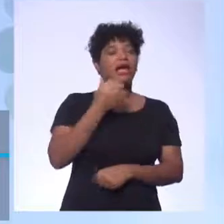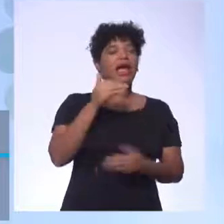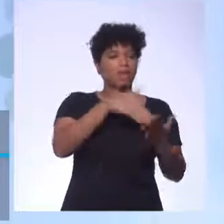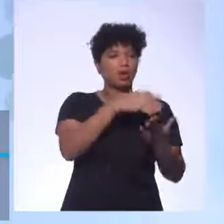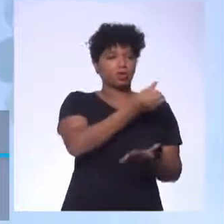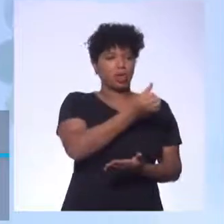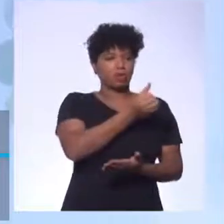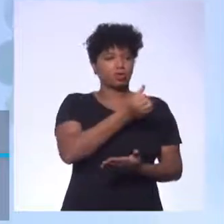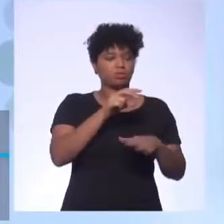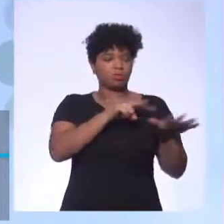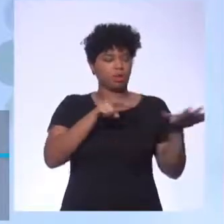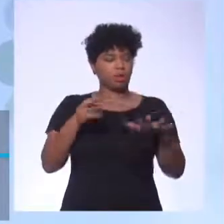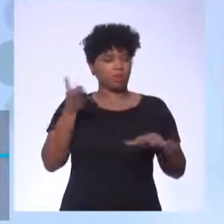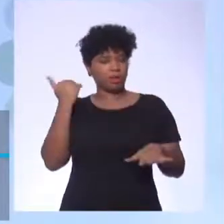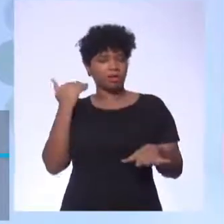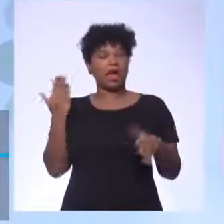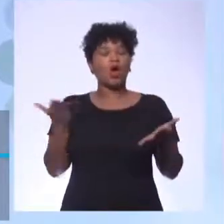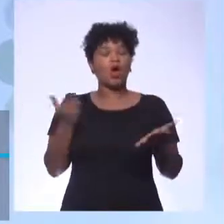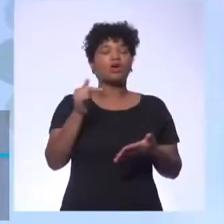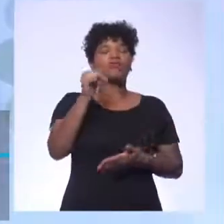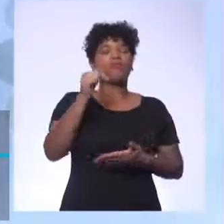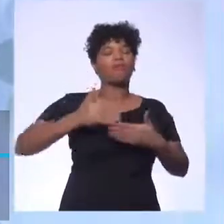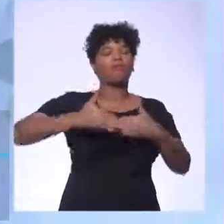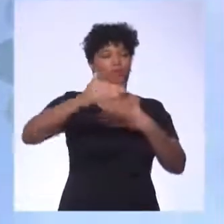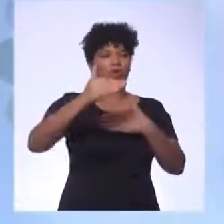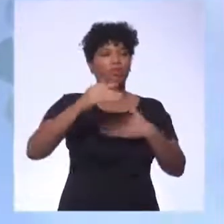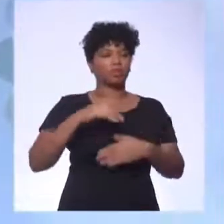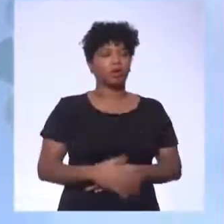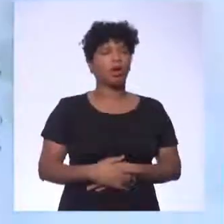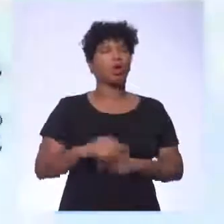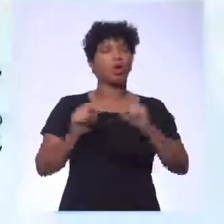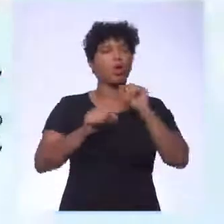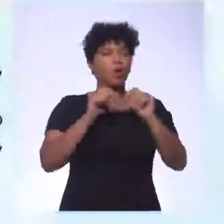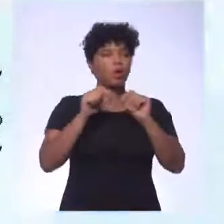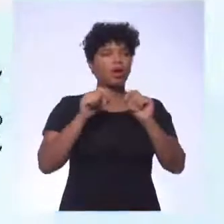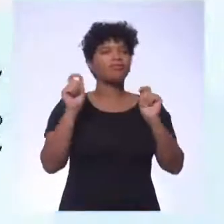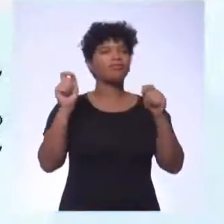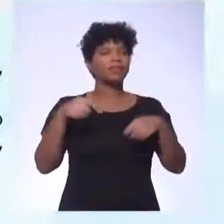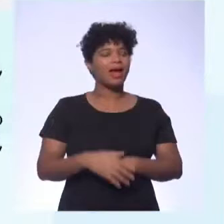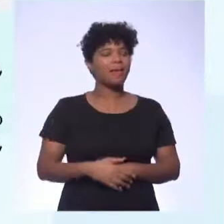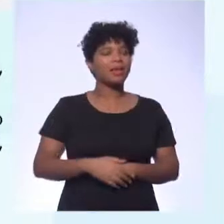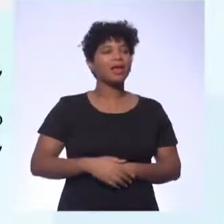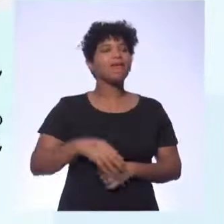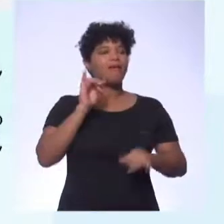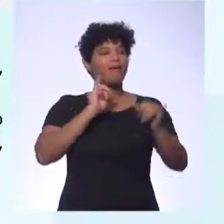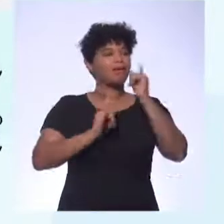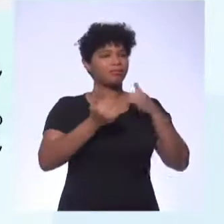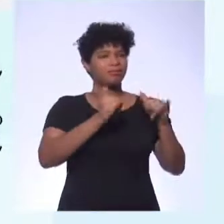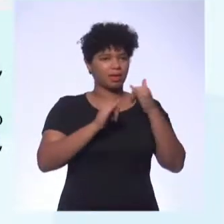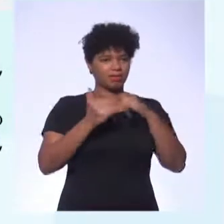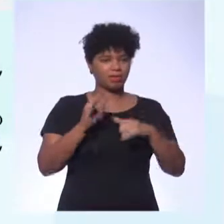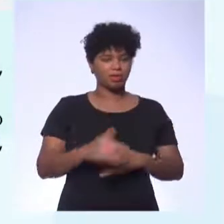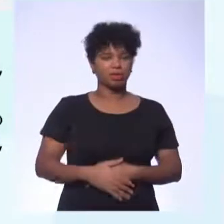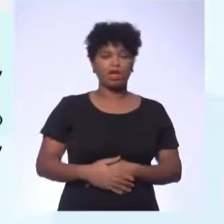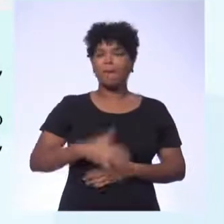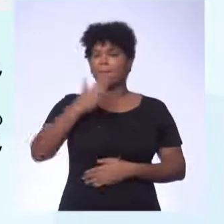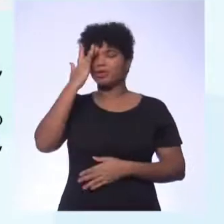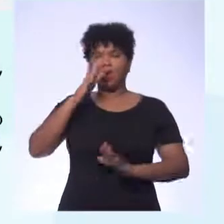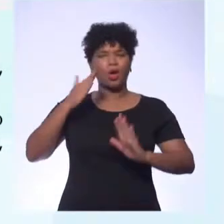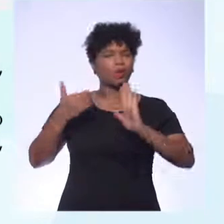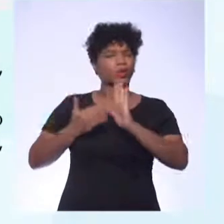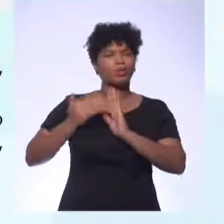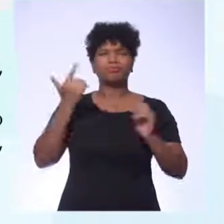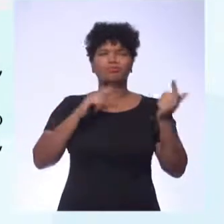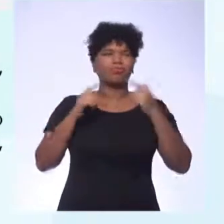objetivo, ele vai falar assim, energia limpa e acessível, garantir acesso à